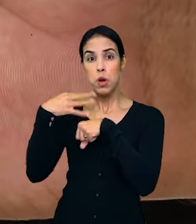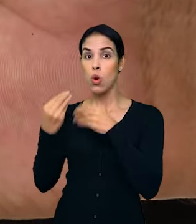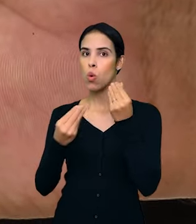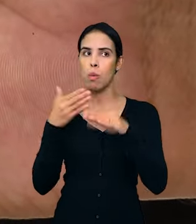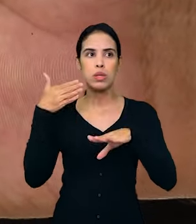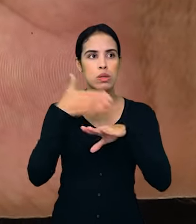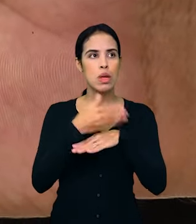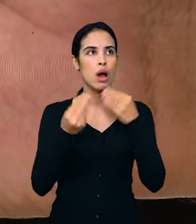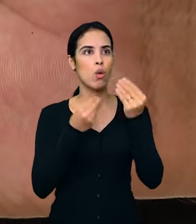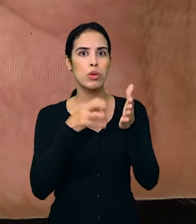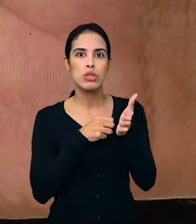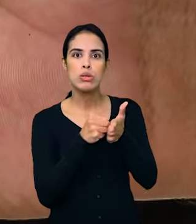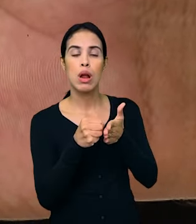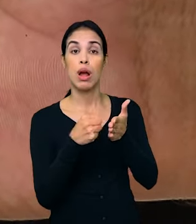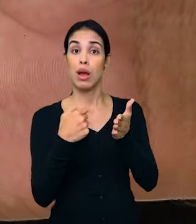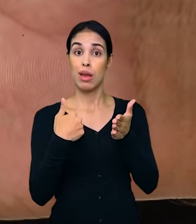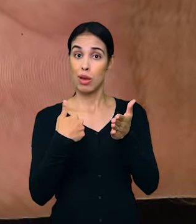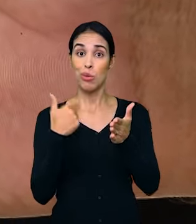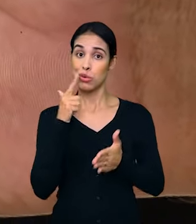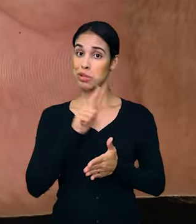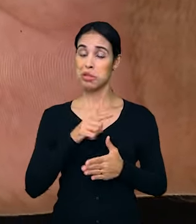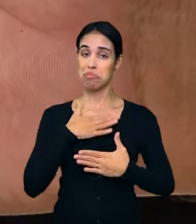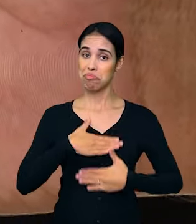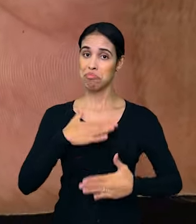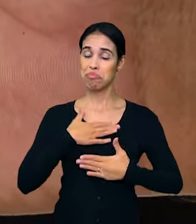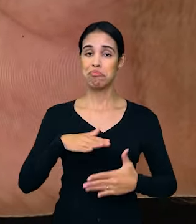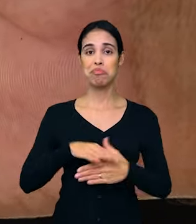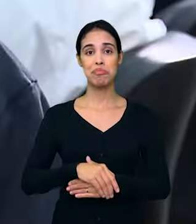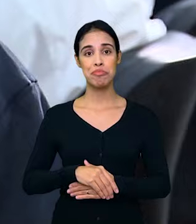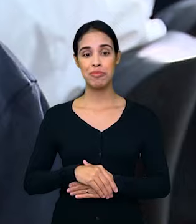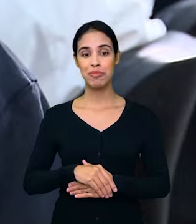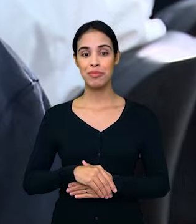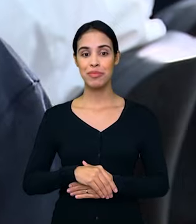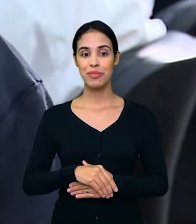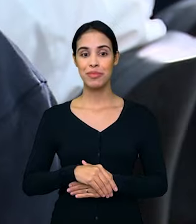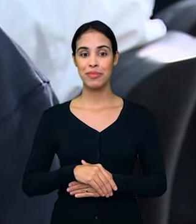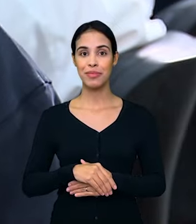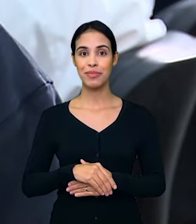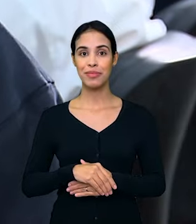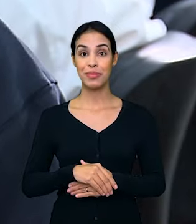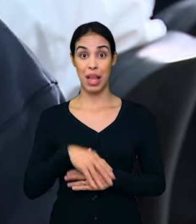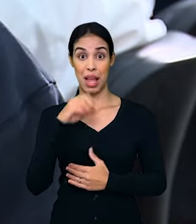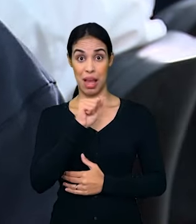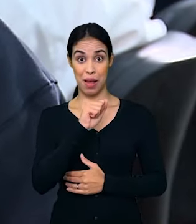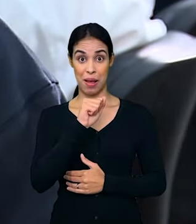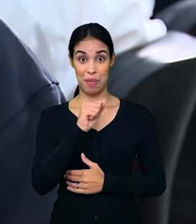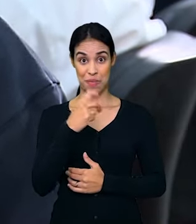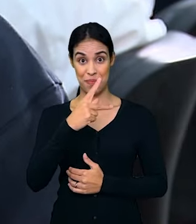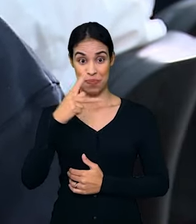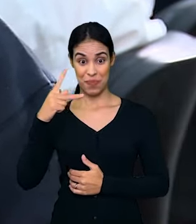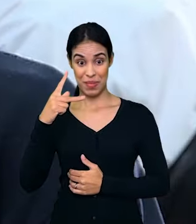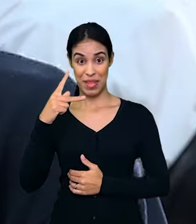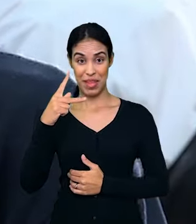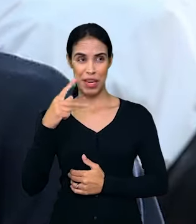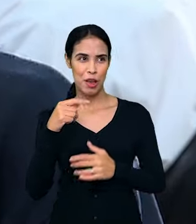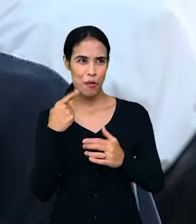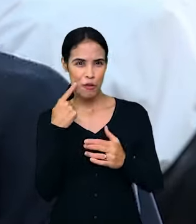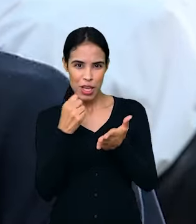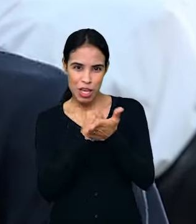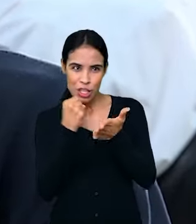de como acessar, de como fazer. Cheguei em casa, eu fiz e foi super tranquilo. Quando apareceu lá no aplicativo